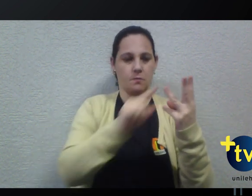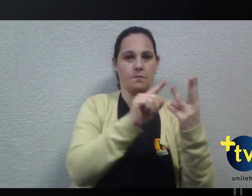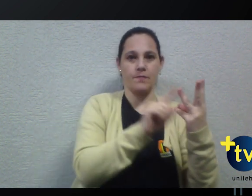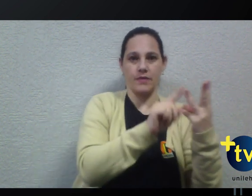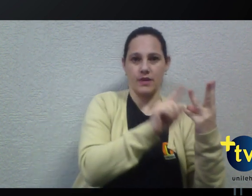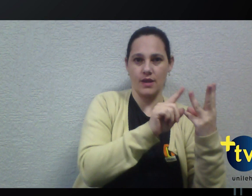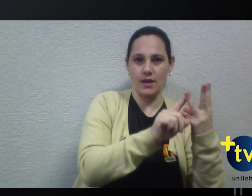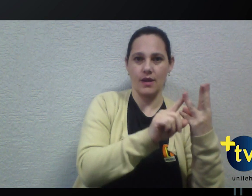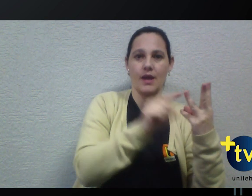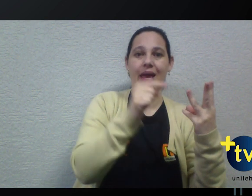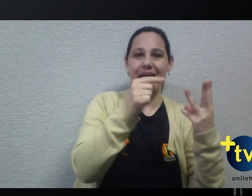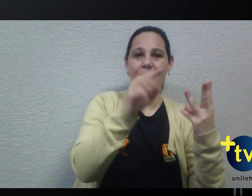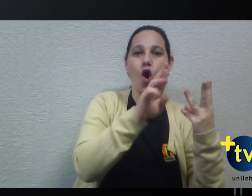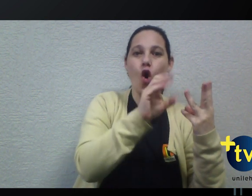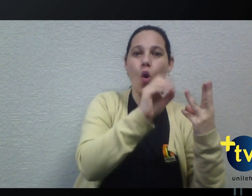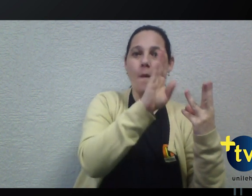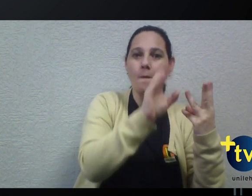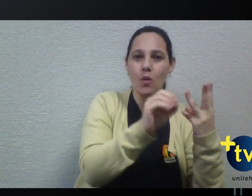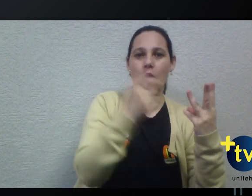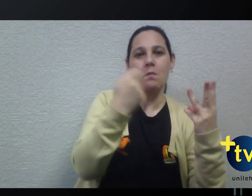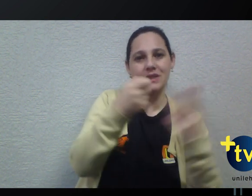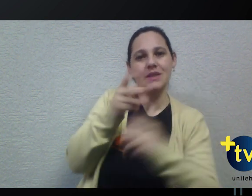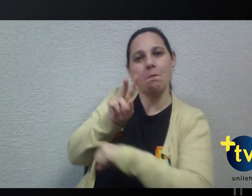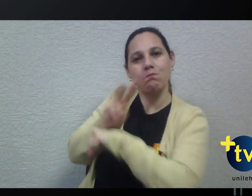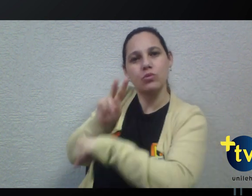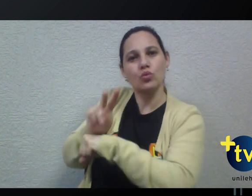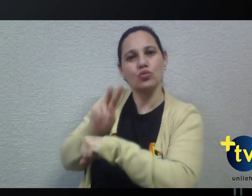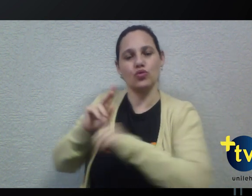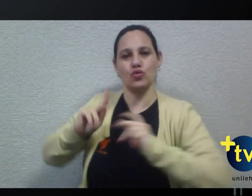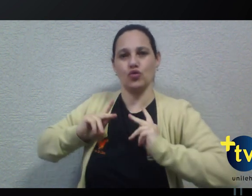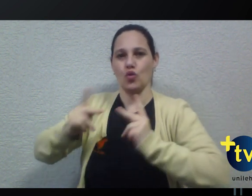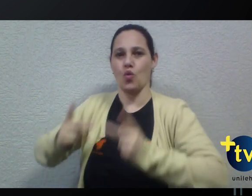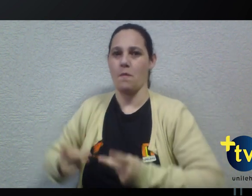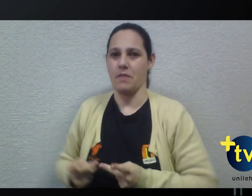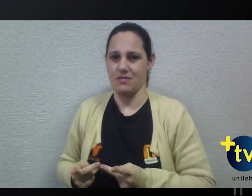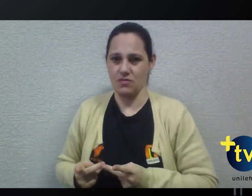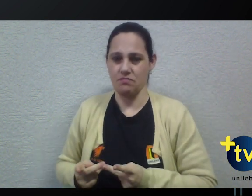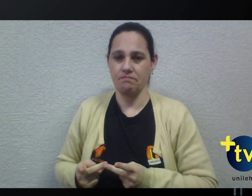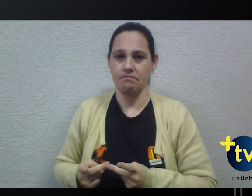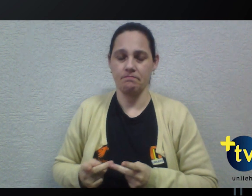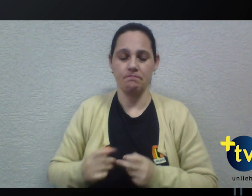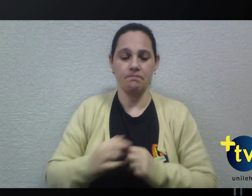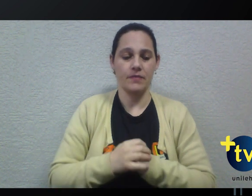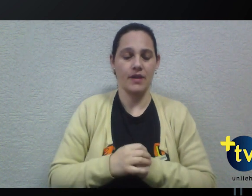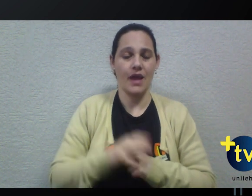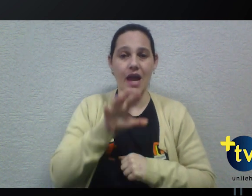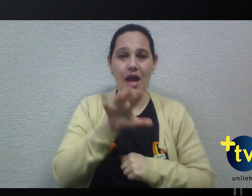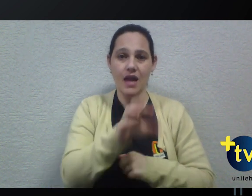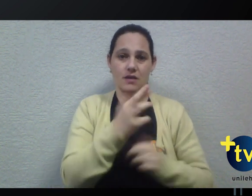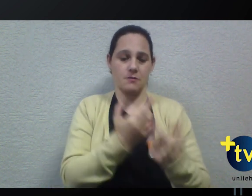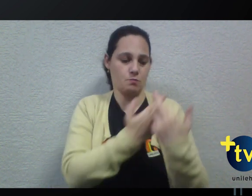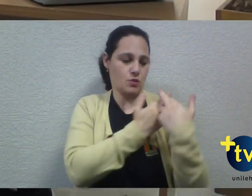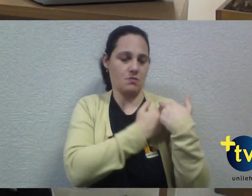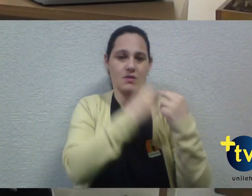lei. E um robô deve proteger sua própria existência, desde que não entre em conflito com as 2 anteriores.